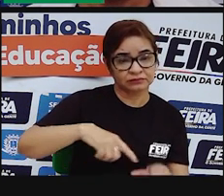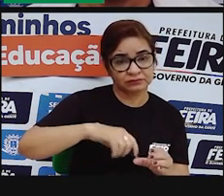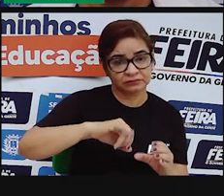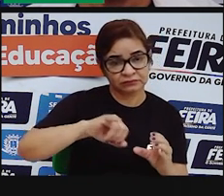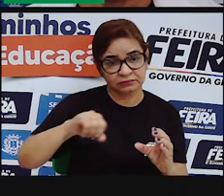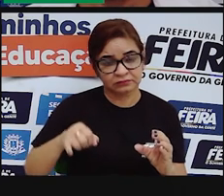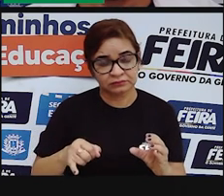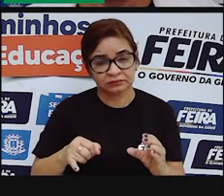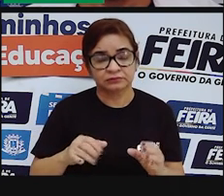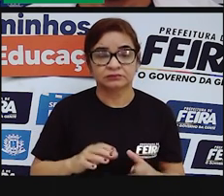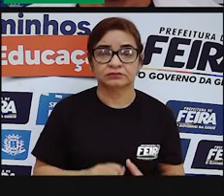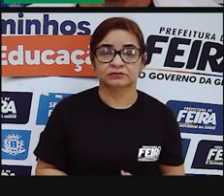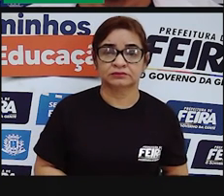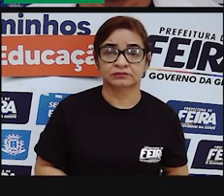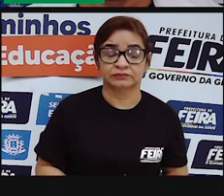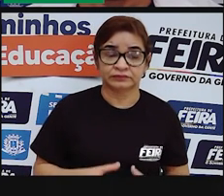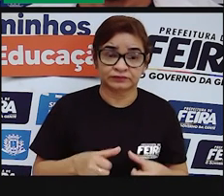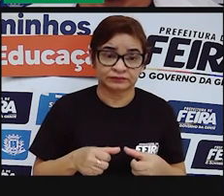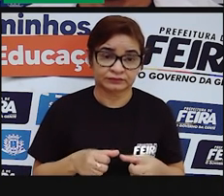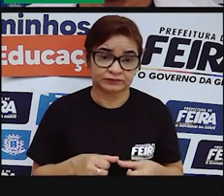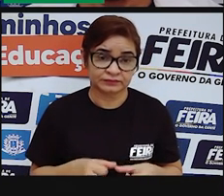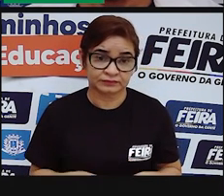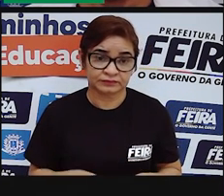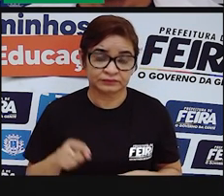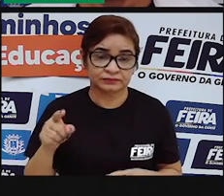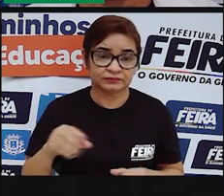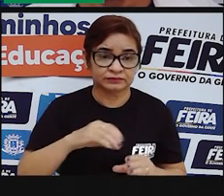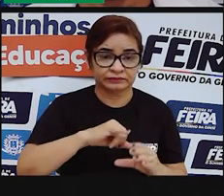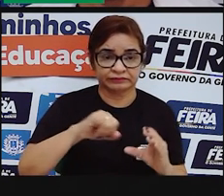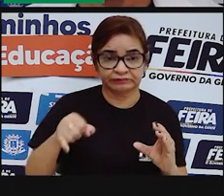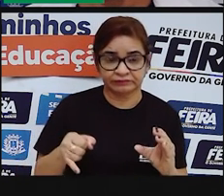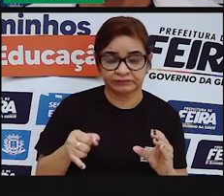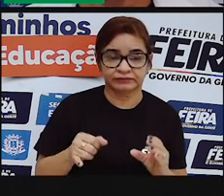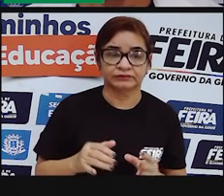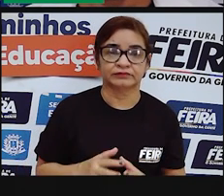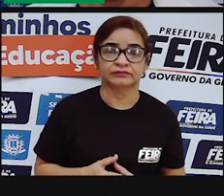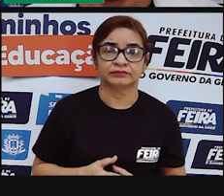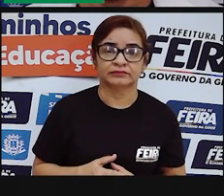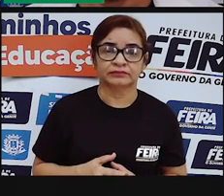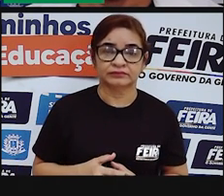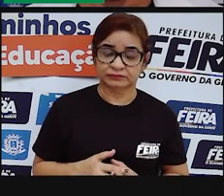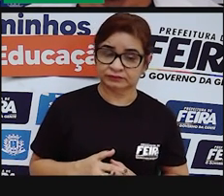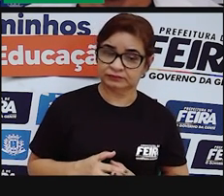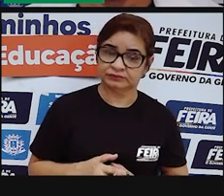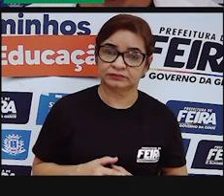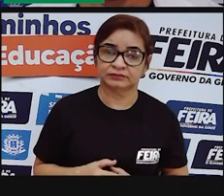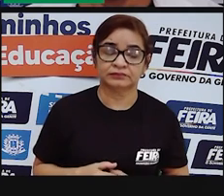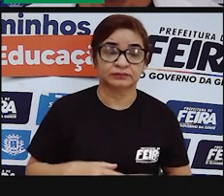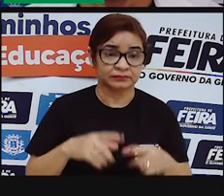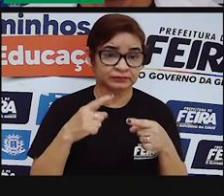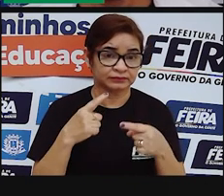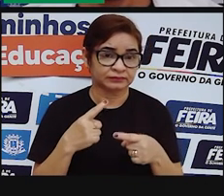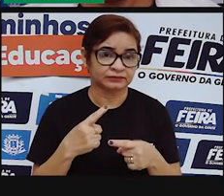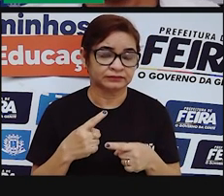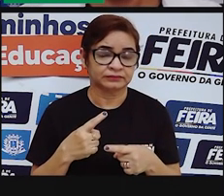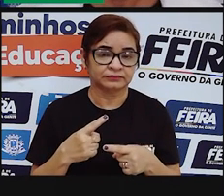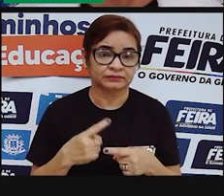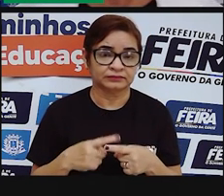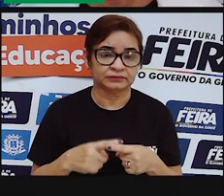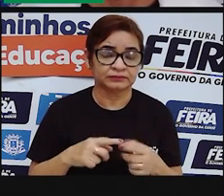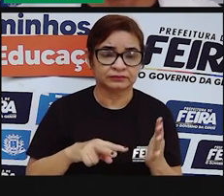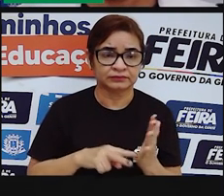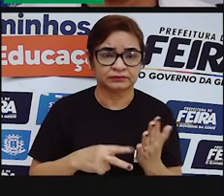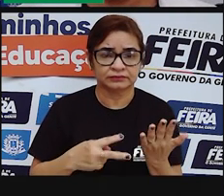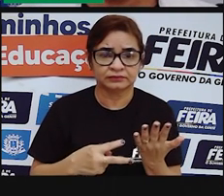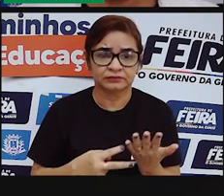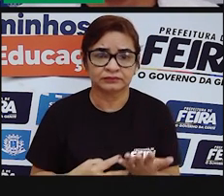conjunção. Não é qualquer palavra. Nesse caso, é nas conjunções. Ok? Porque há outras